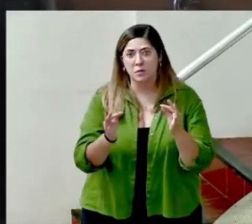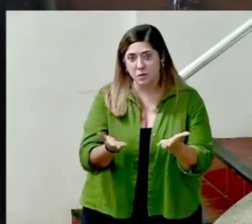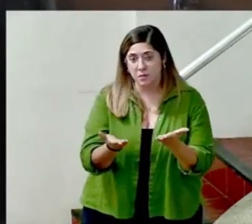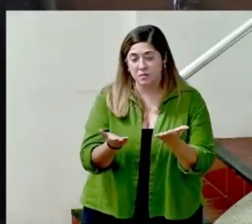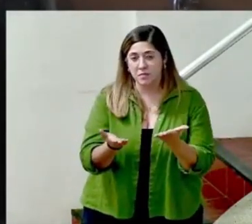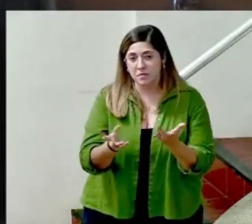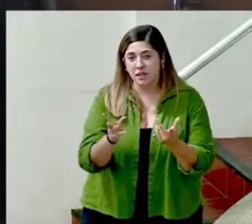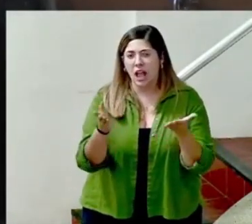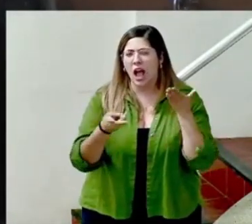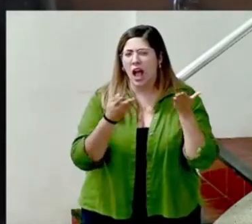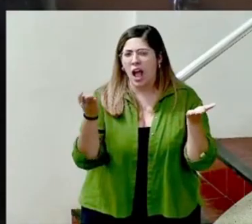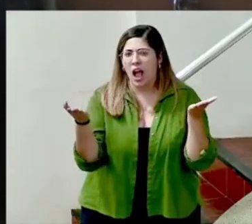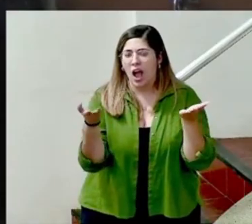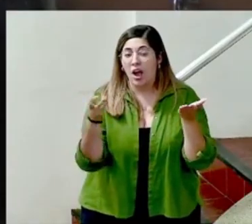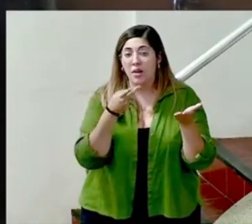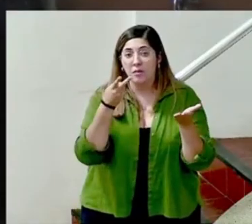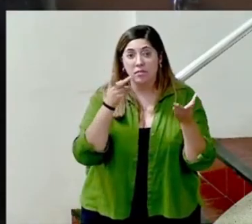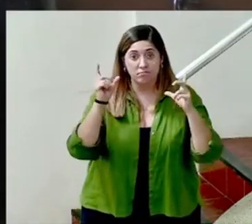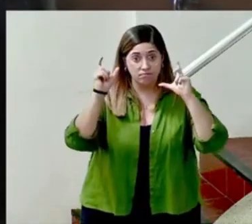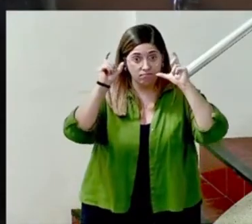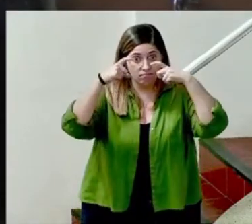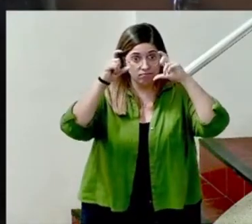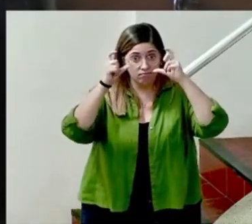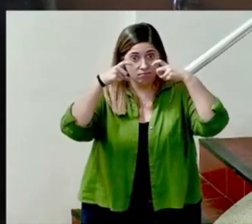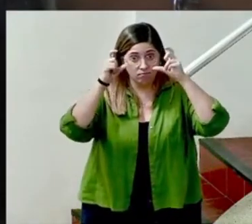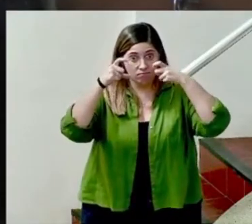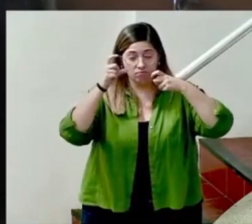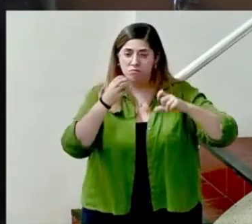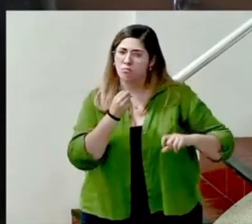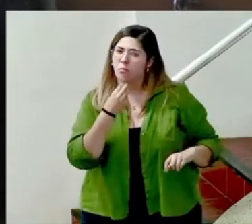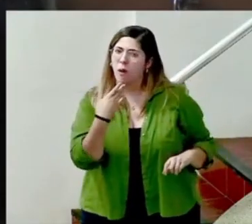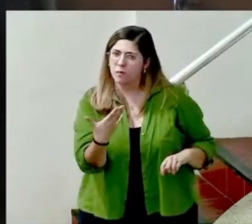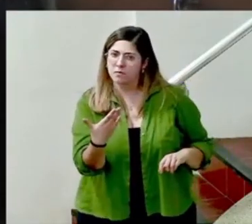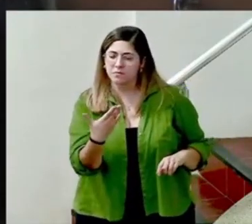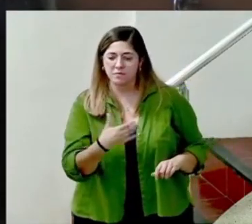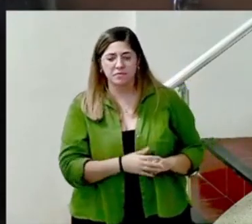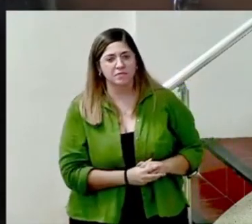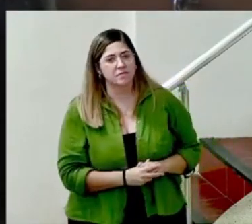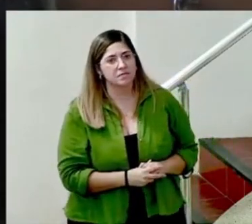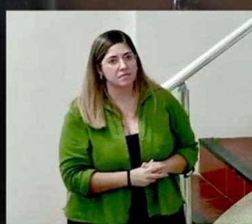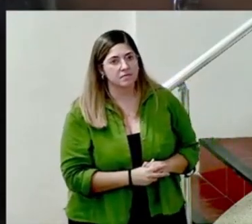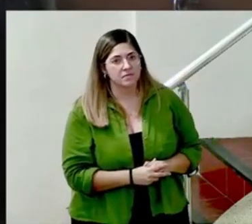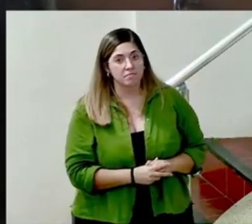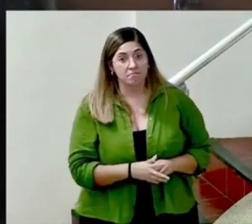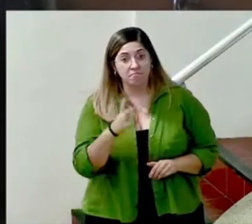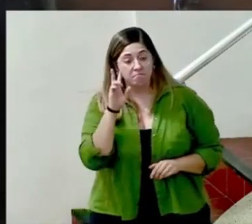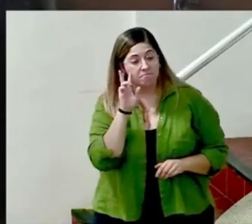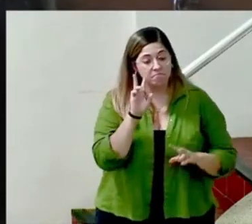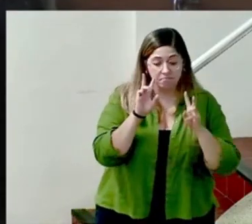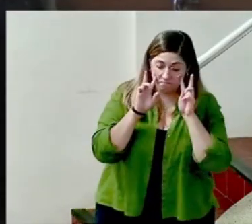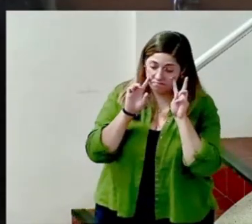a respeito dos 2 olhos, os olhos bons e os olhos maus.